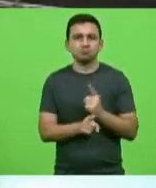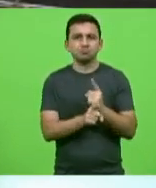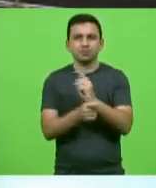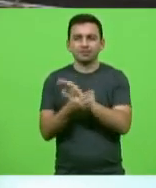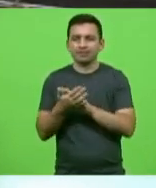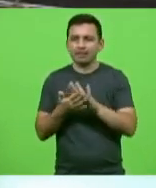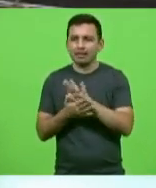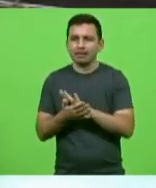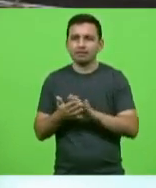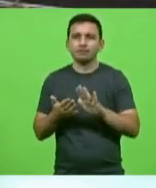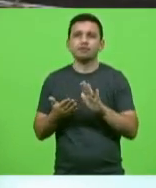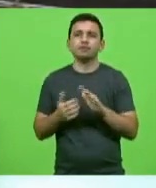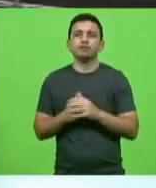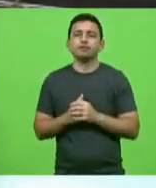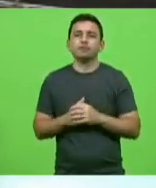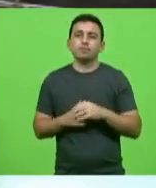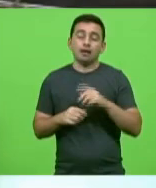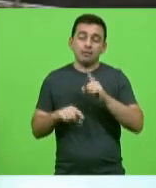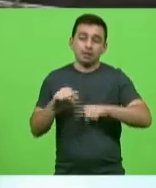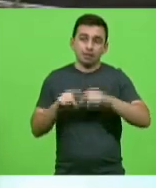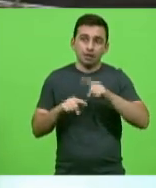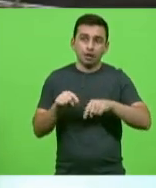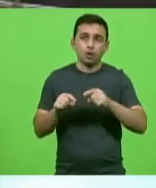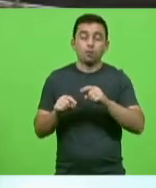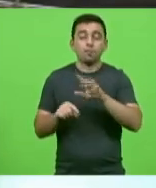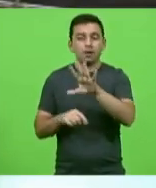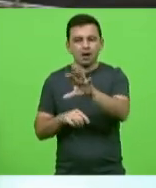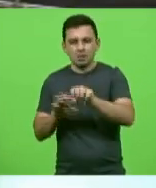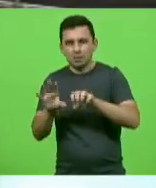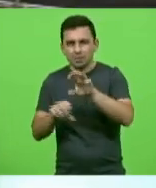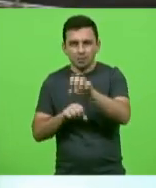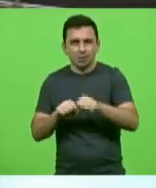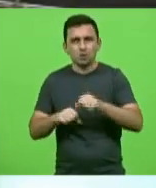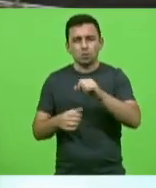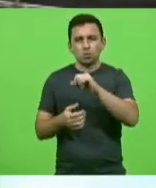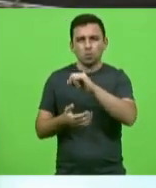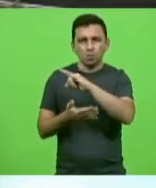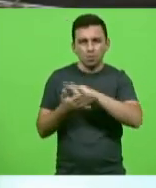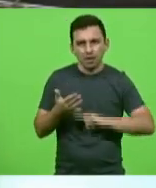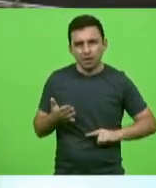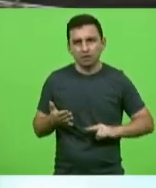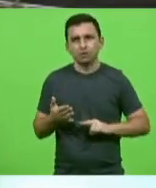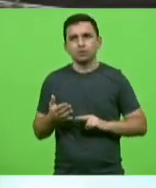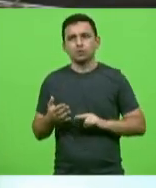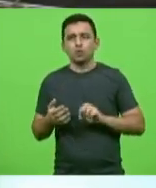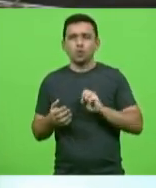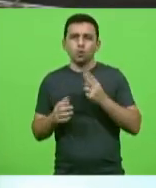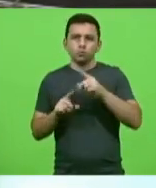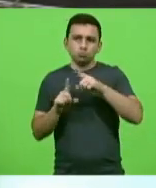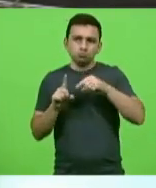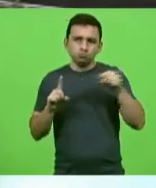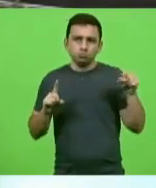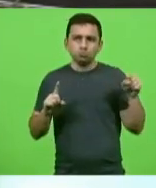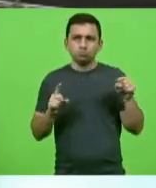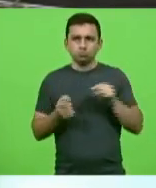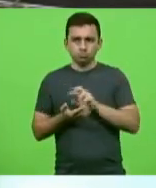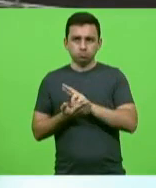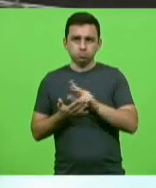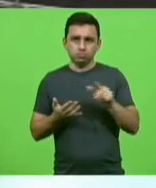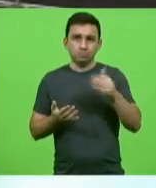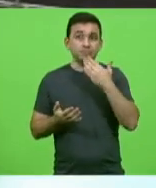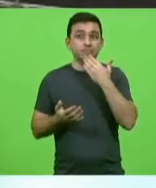que eu confirmar seja no material apreendido Não começa recados ou dados obtidos em decorrência